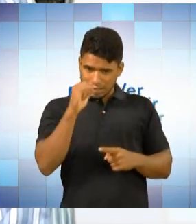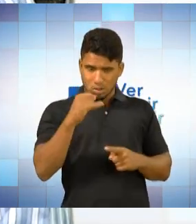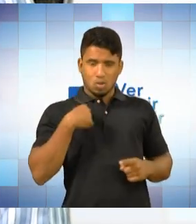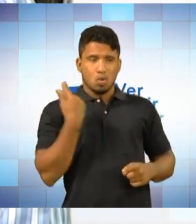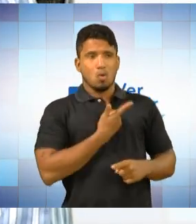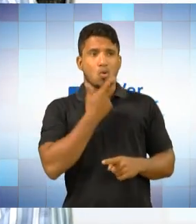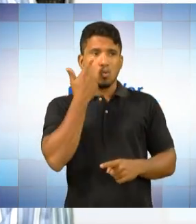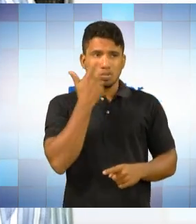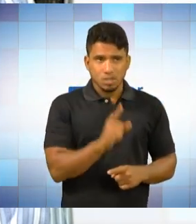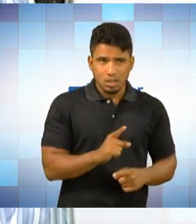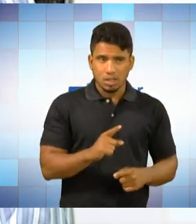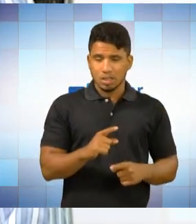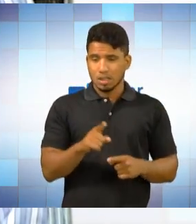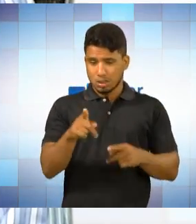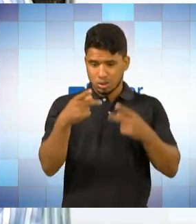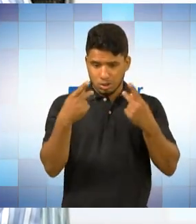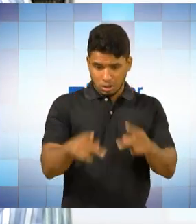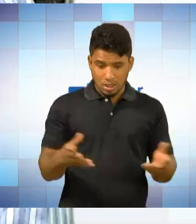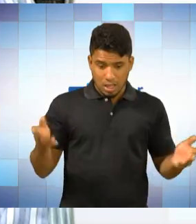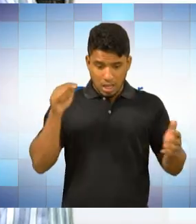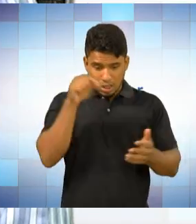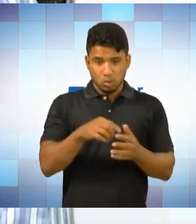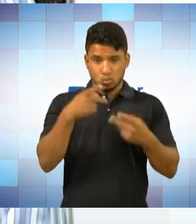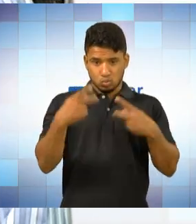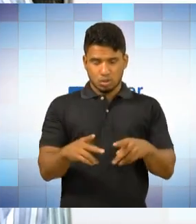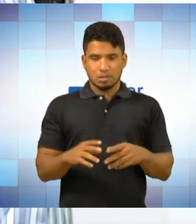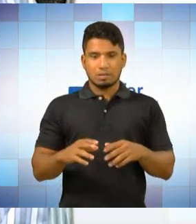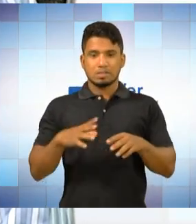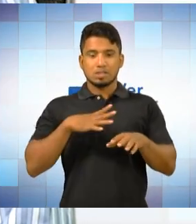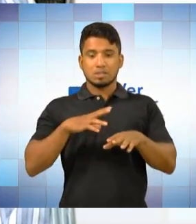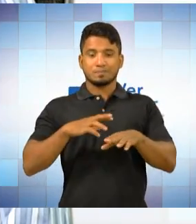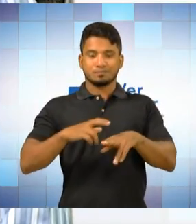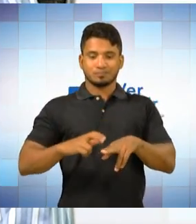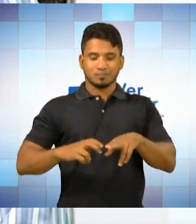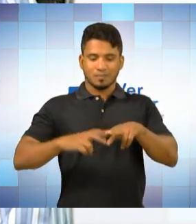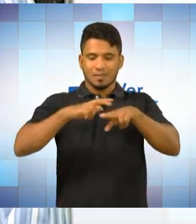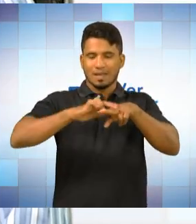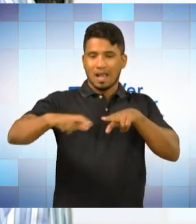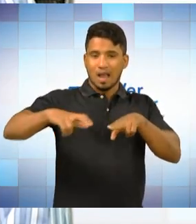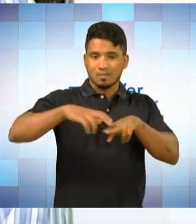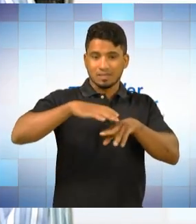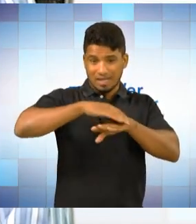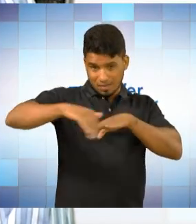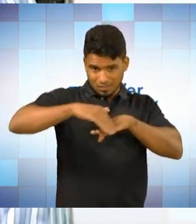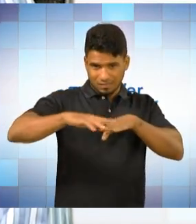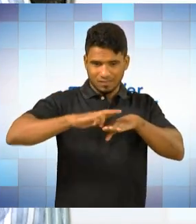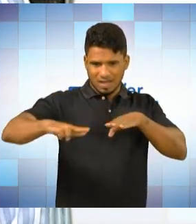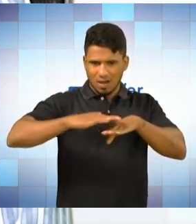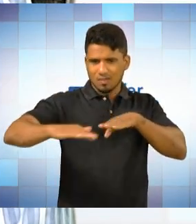conseguirmos este ponto bem aqui, de calçadas organizadas,